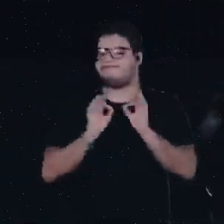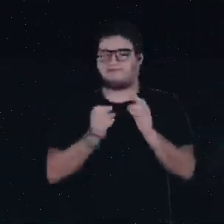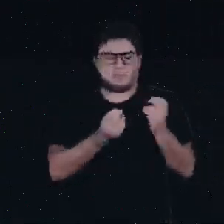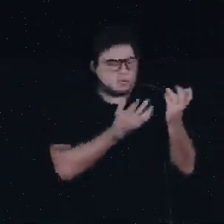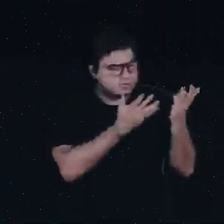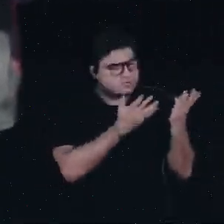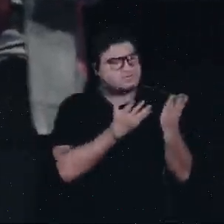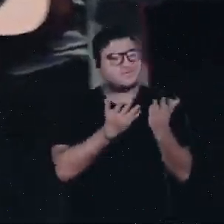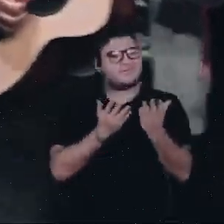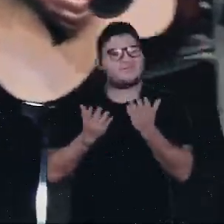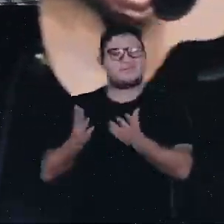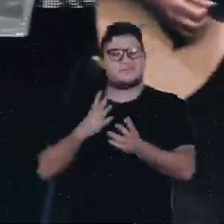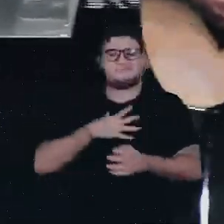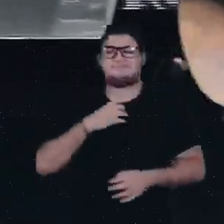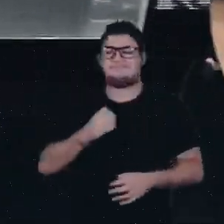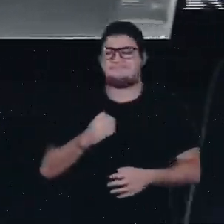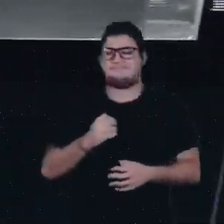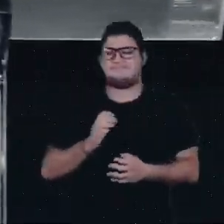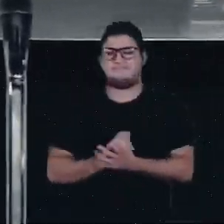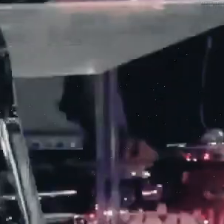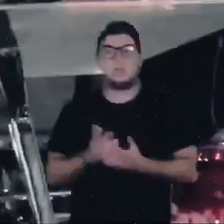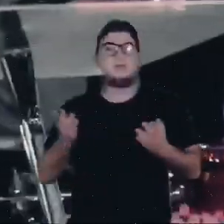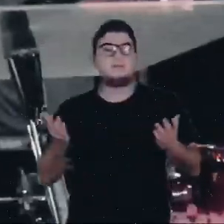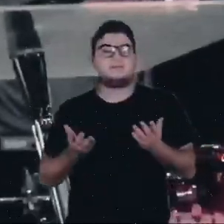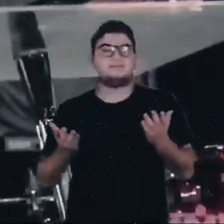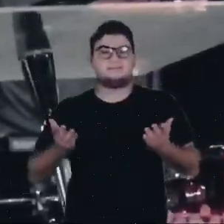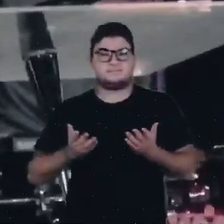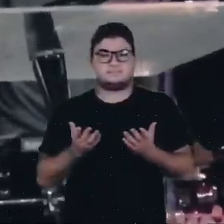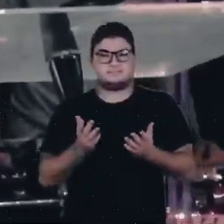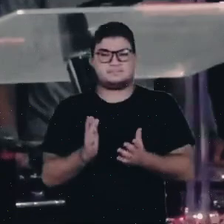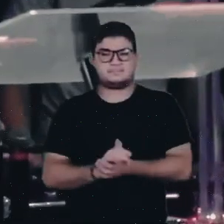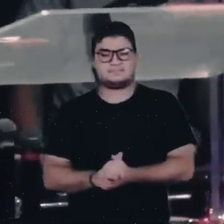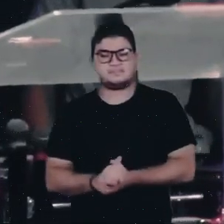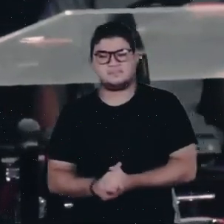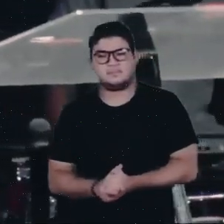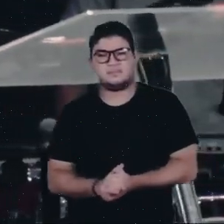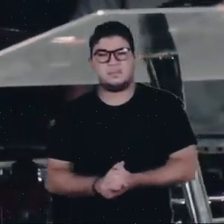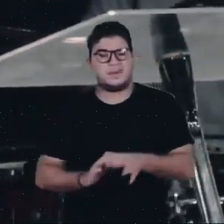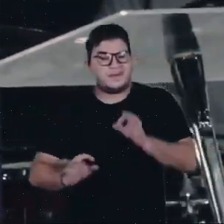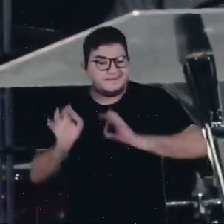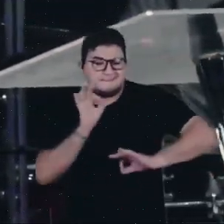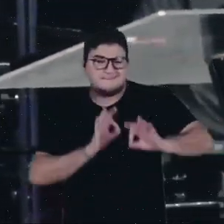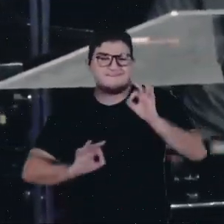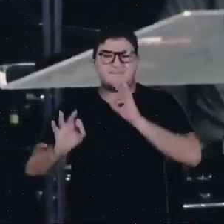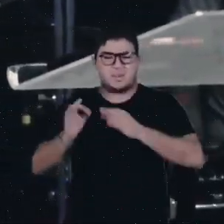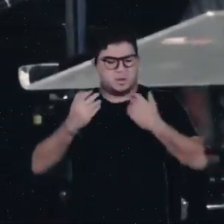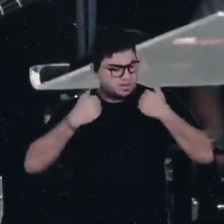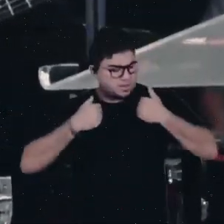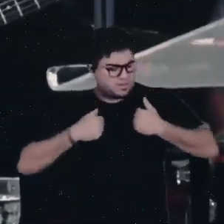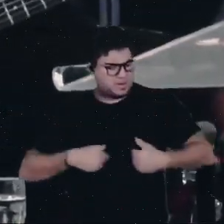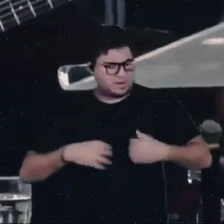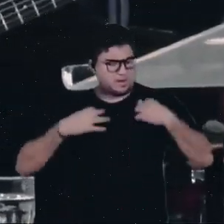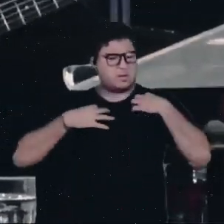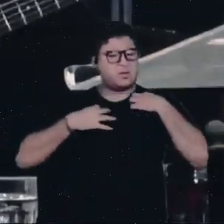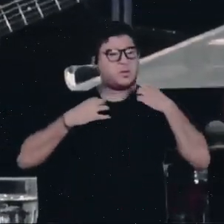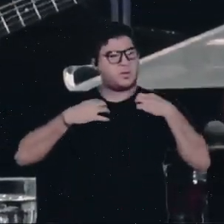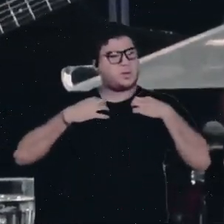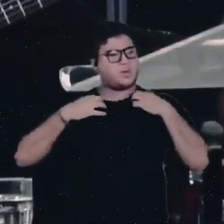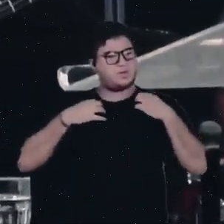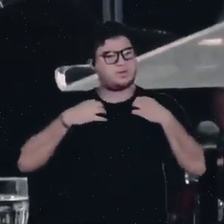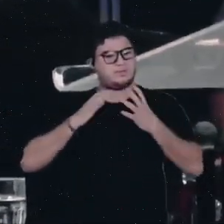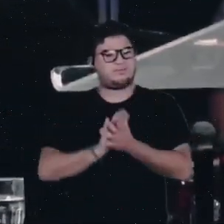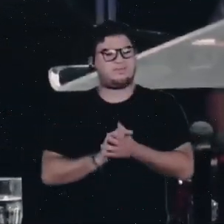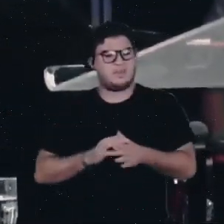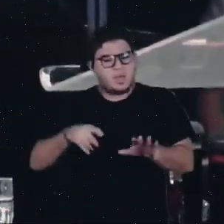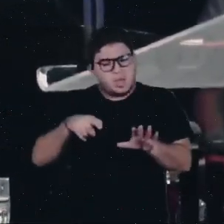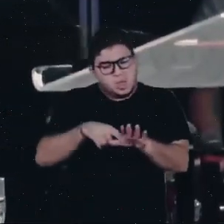filho. Aí ele fez assim: agora eu vou preparar uma túnica para você, uma